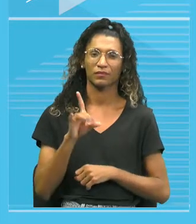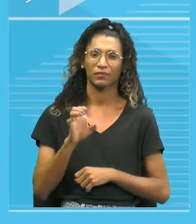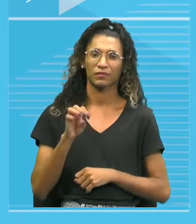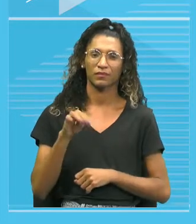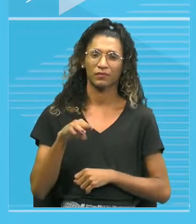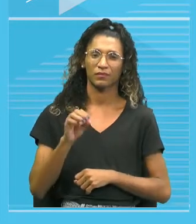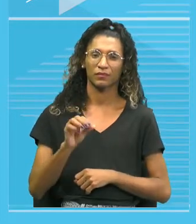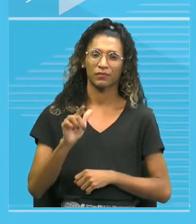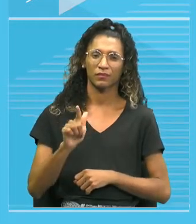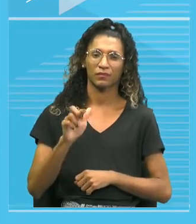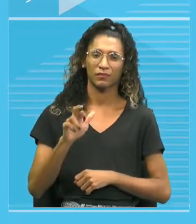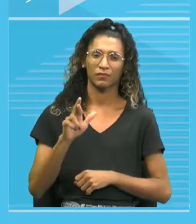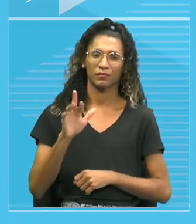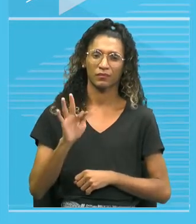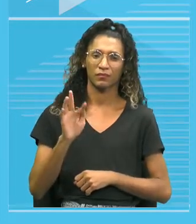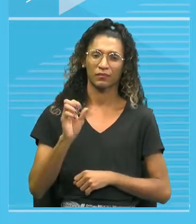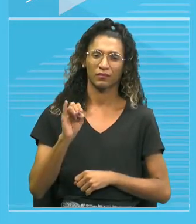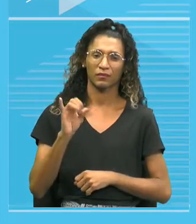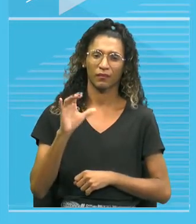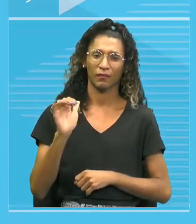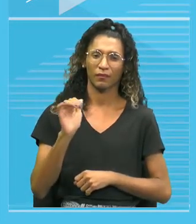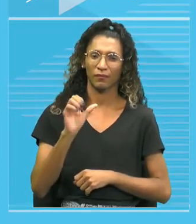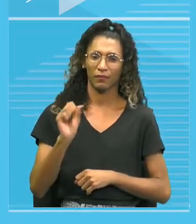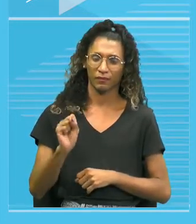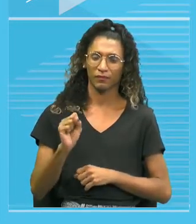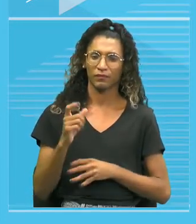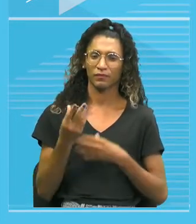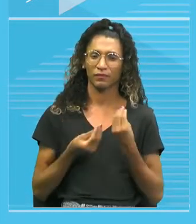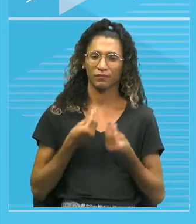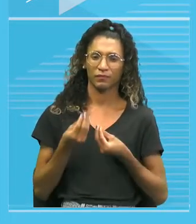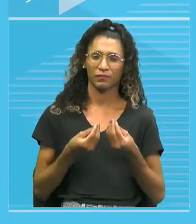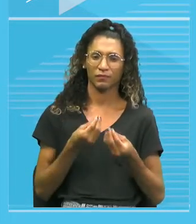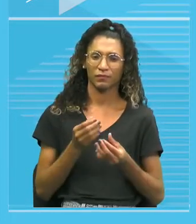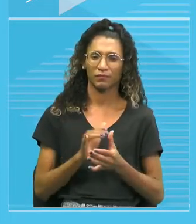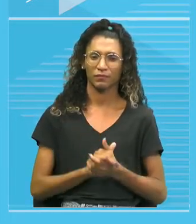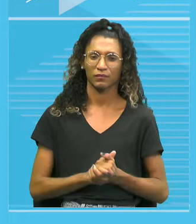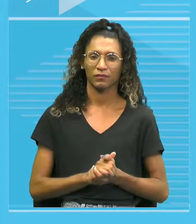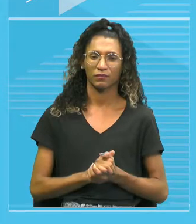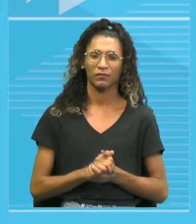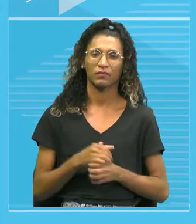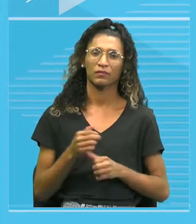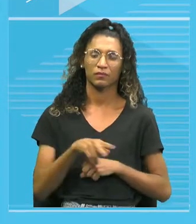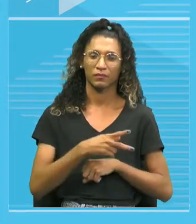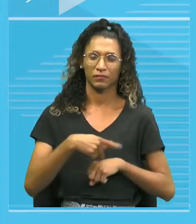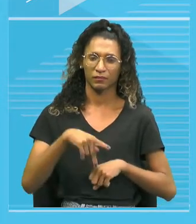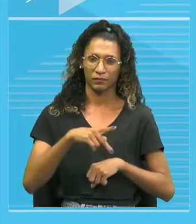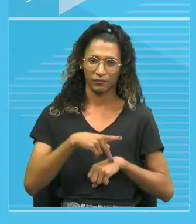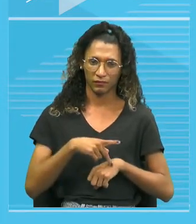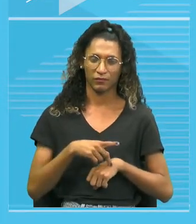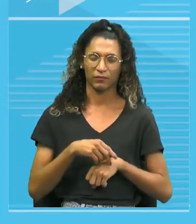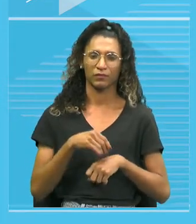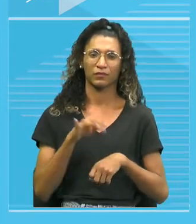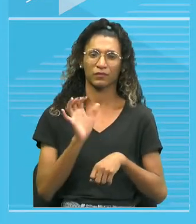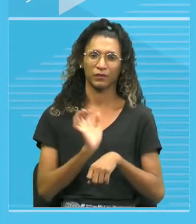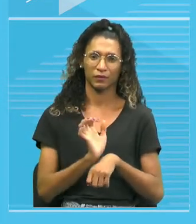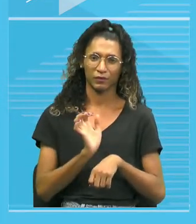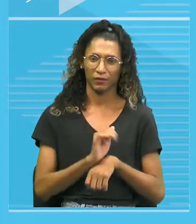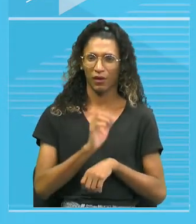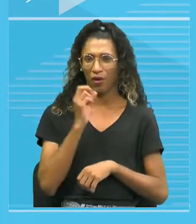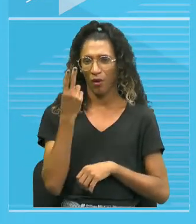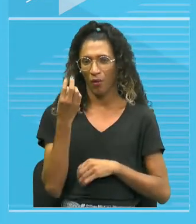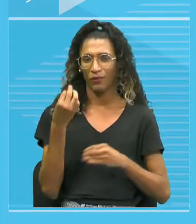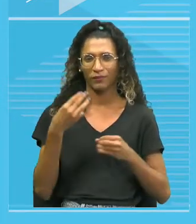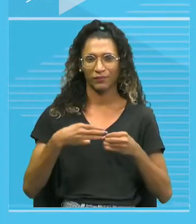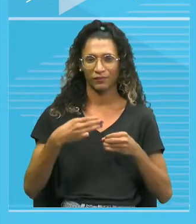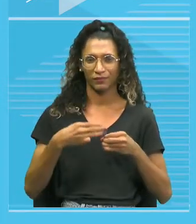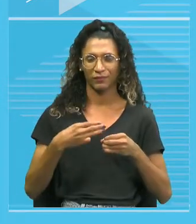claramente qual vai ser a tendência daquele determinado país, estado ou município, depois de alguns anos. Por